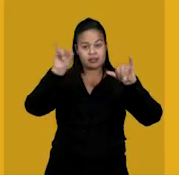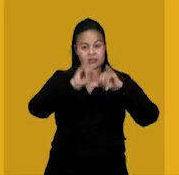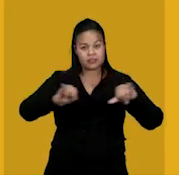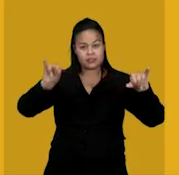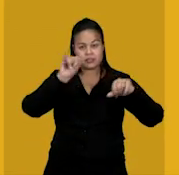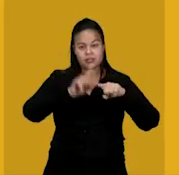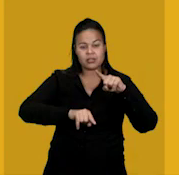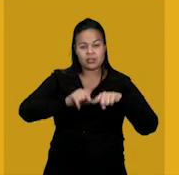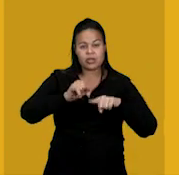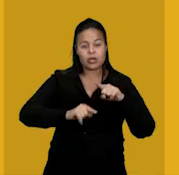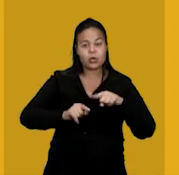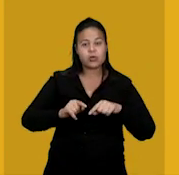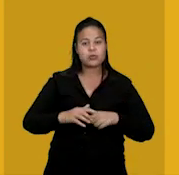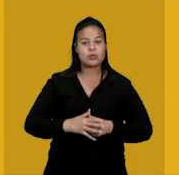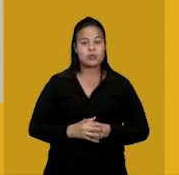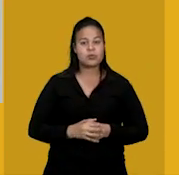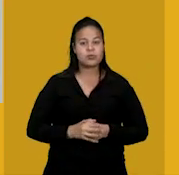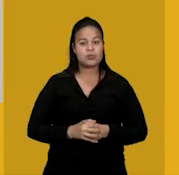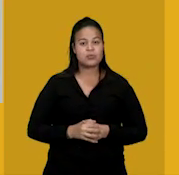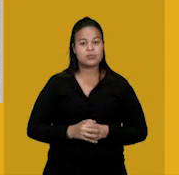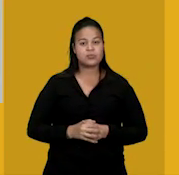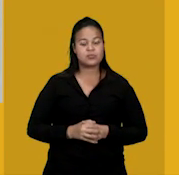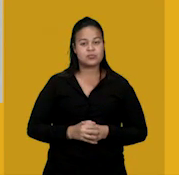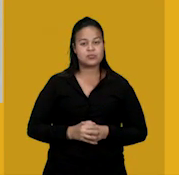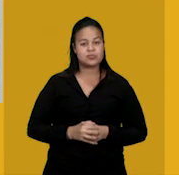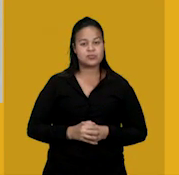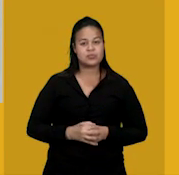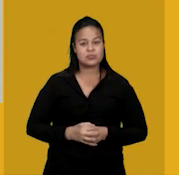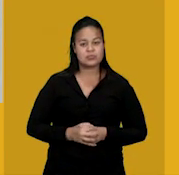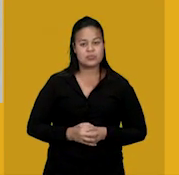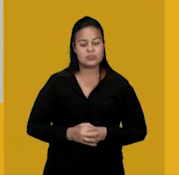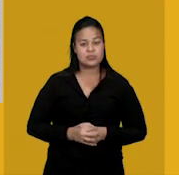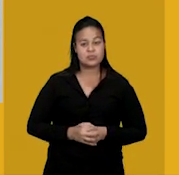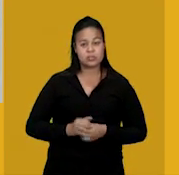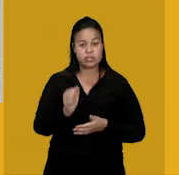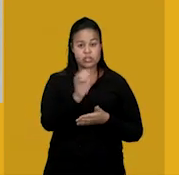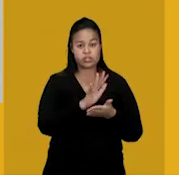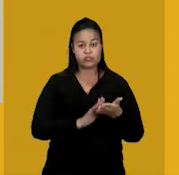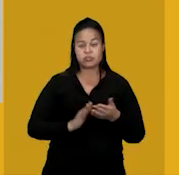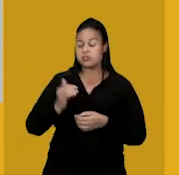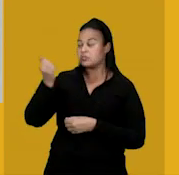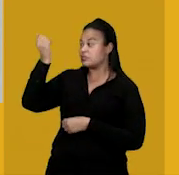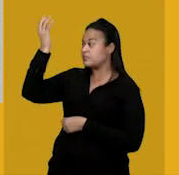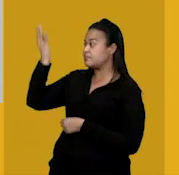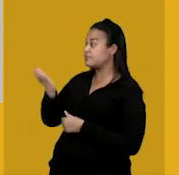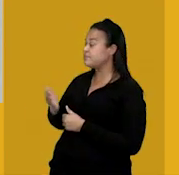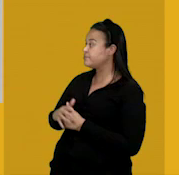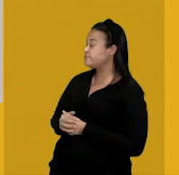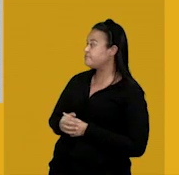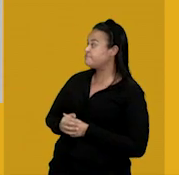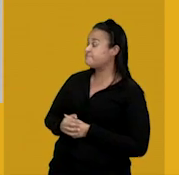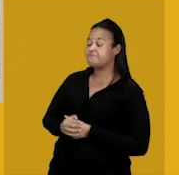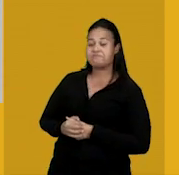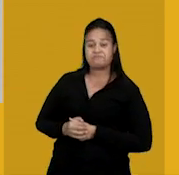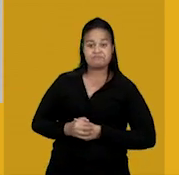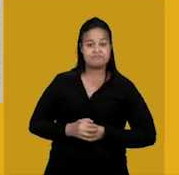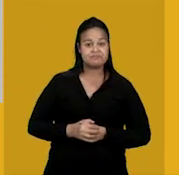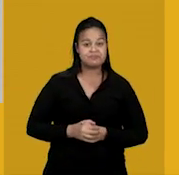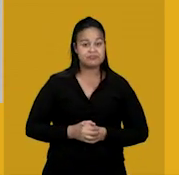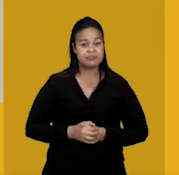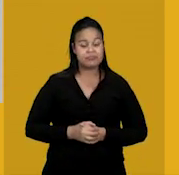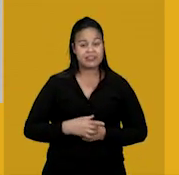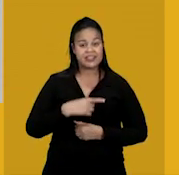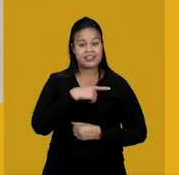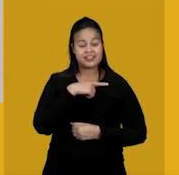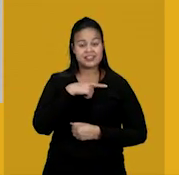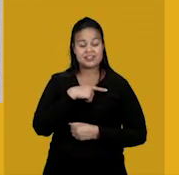texto. Jornais, revistas, sites, outdoors são sempre seus principais suportes, né? Então, a propaganda está em todo